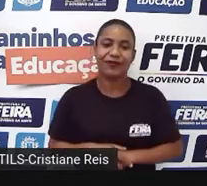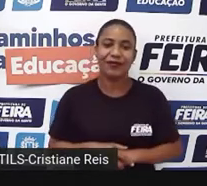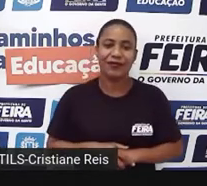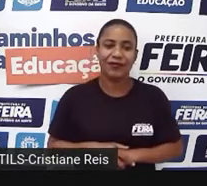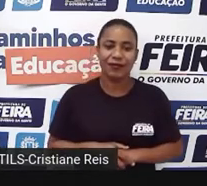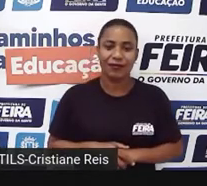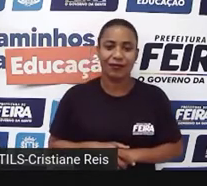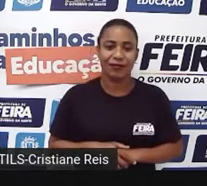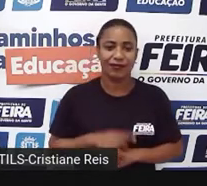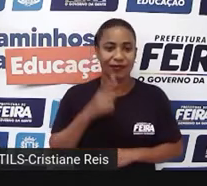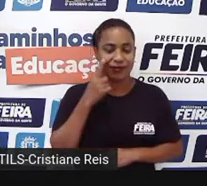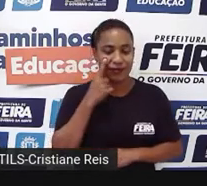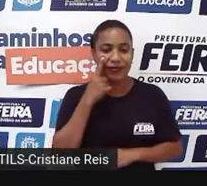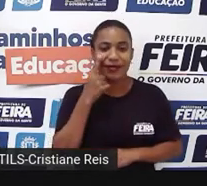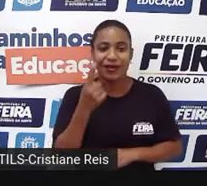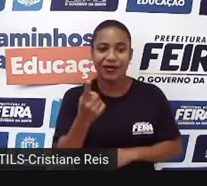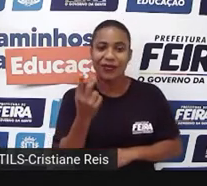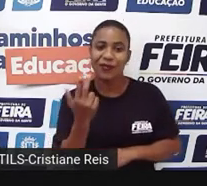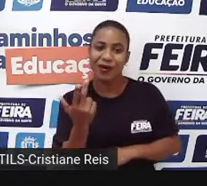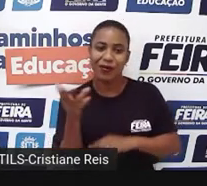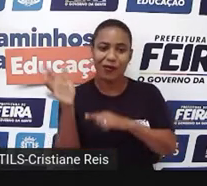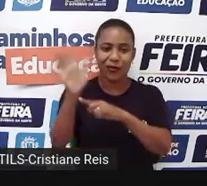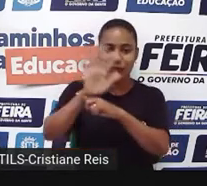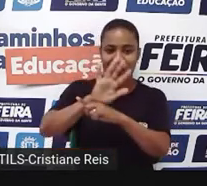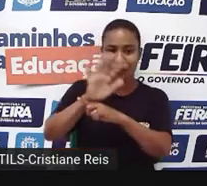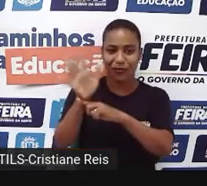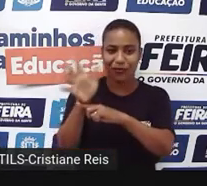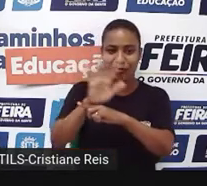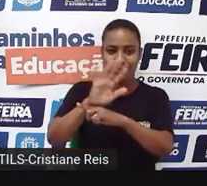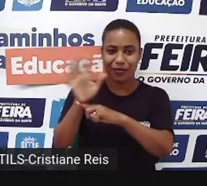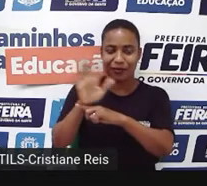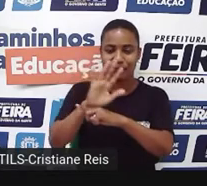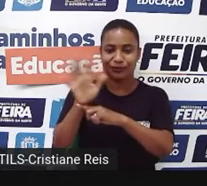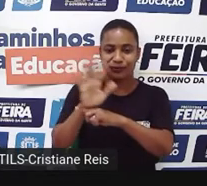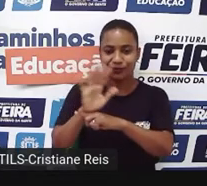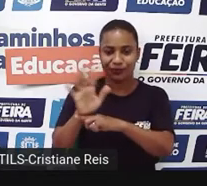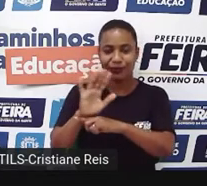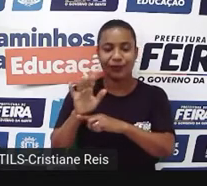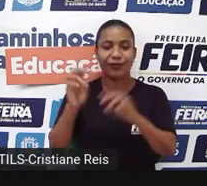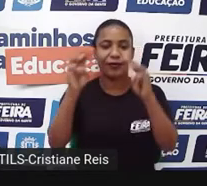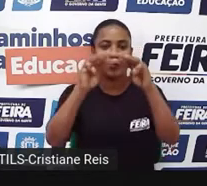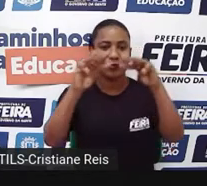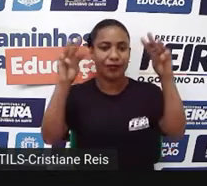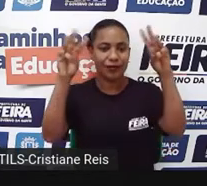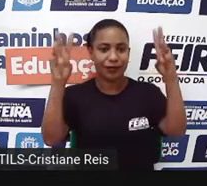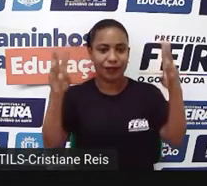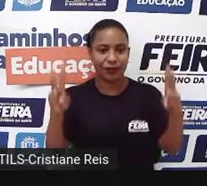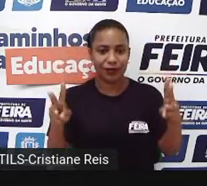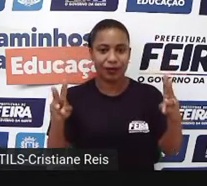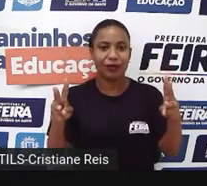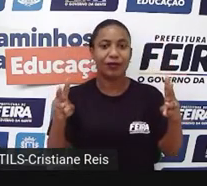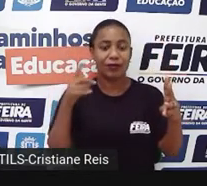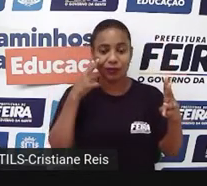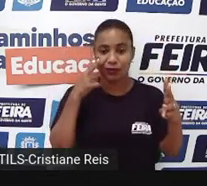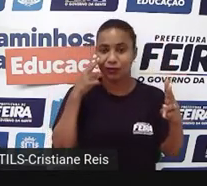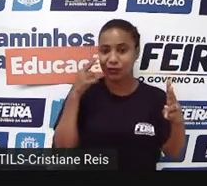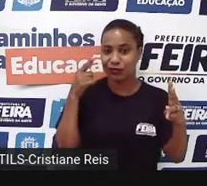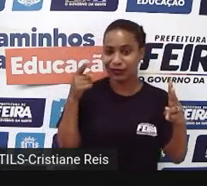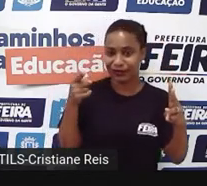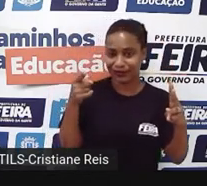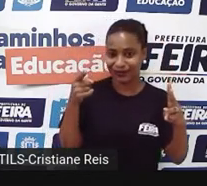né, cinematógrafo. Ele foi exibido aqui neste museu, ó, Del Cinema de